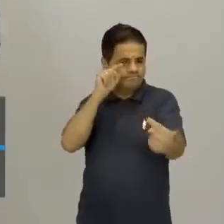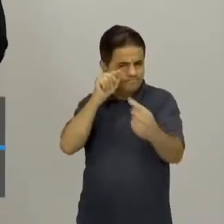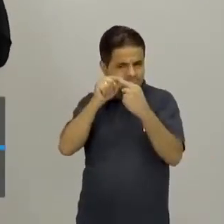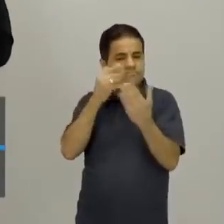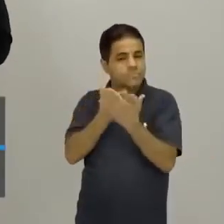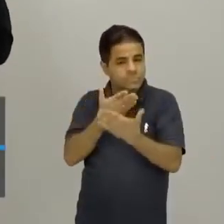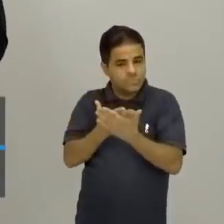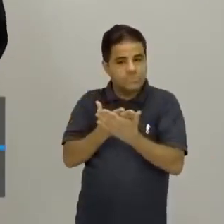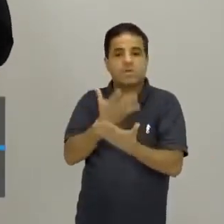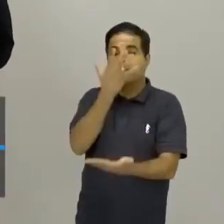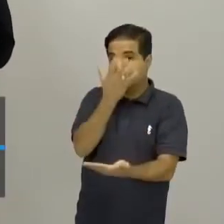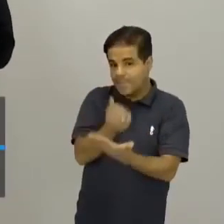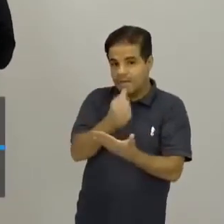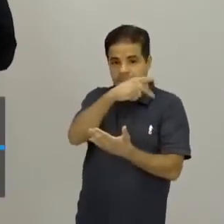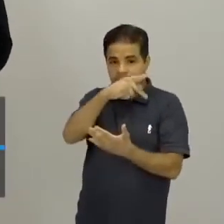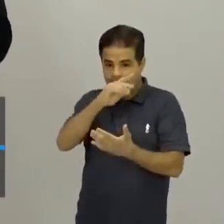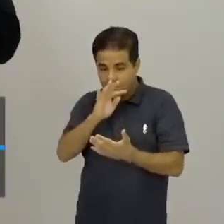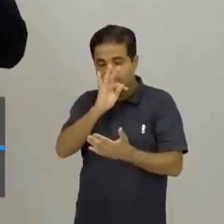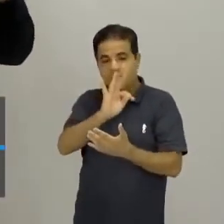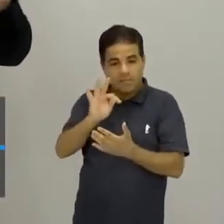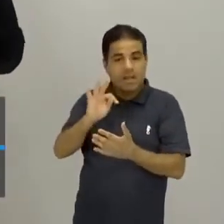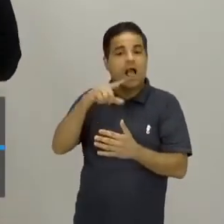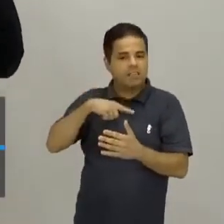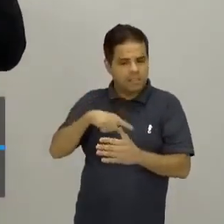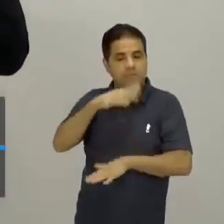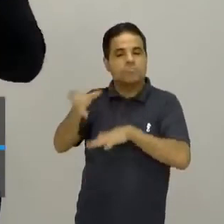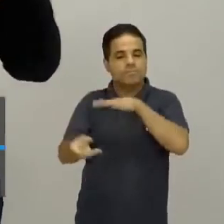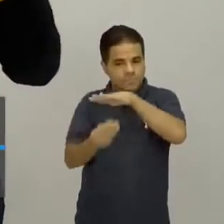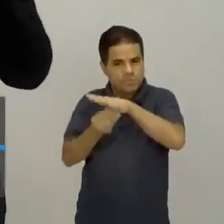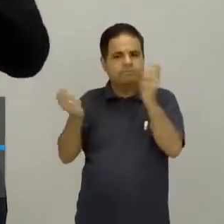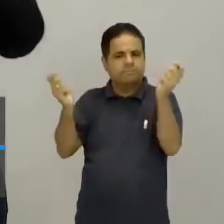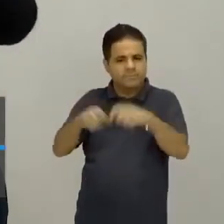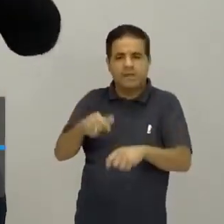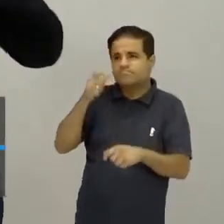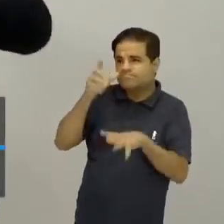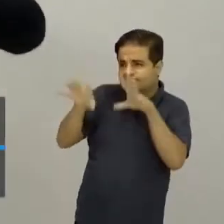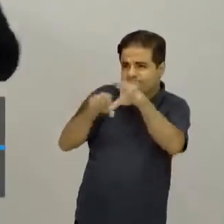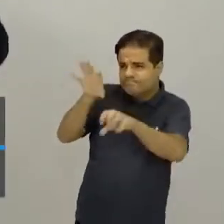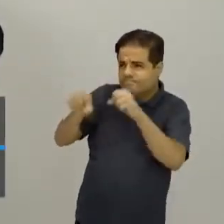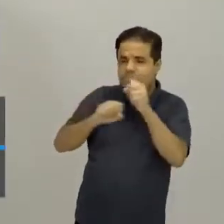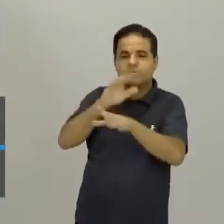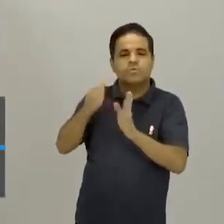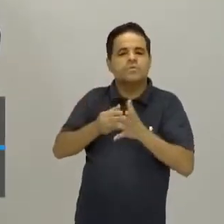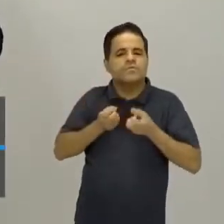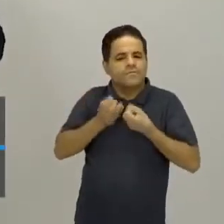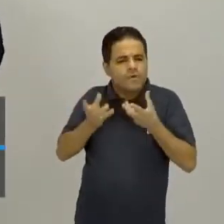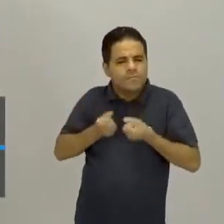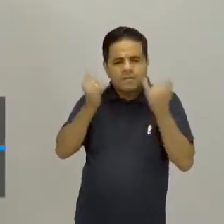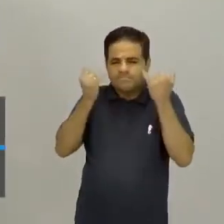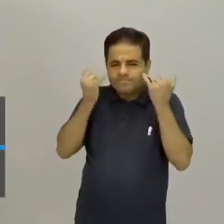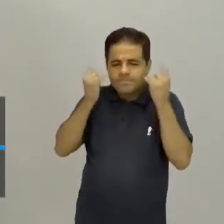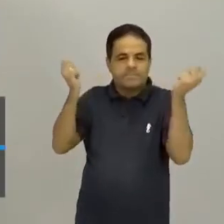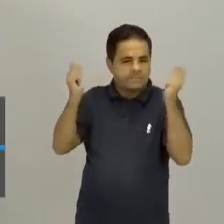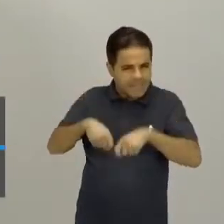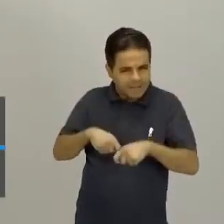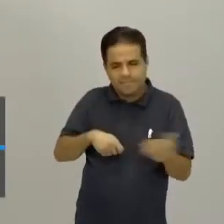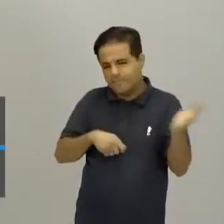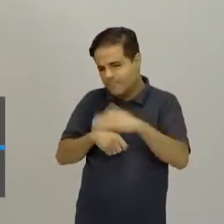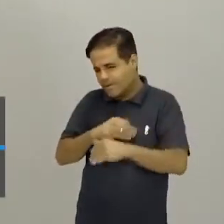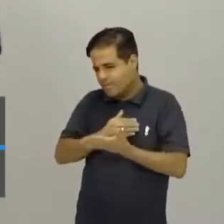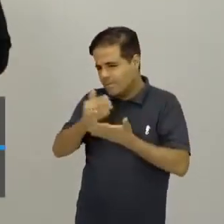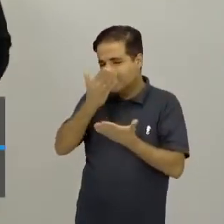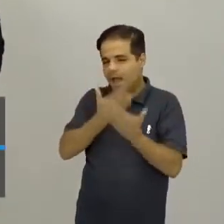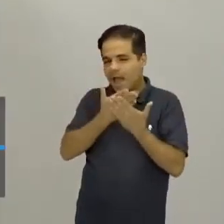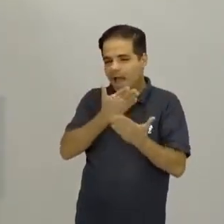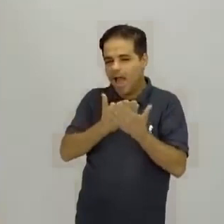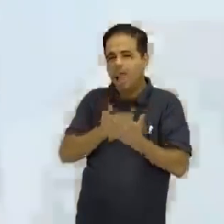aula, baixe nosso PPT lá no repositório, que você consegue normalmente pegar todas essas informações, tá bom? Vamos para a aula, então? Vamos